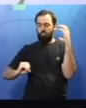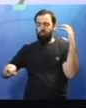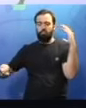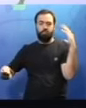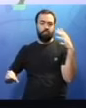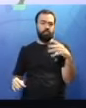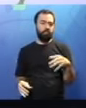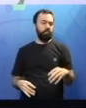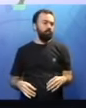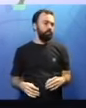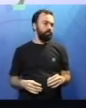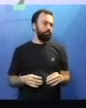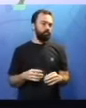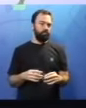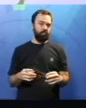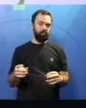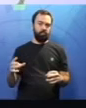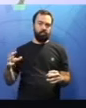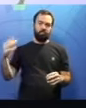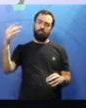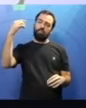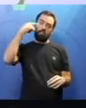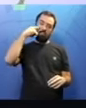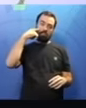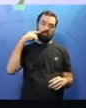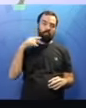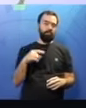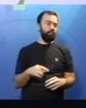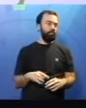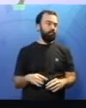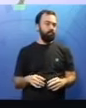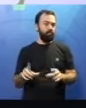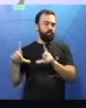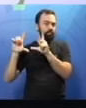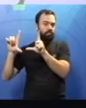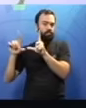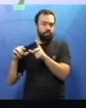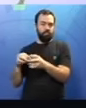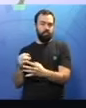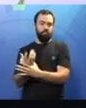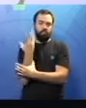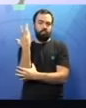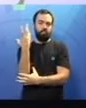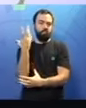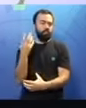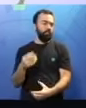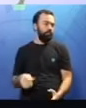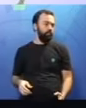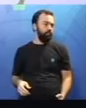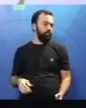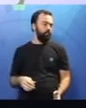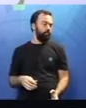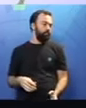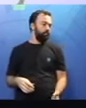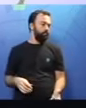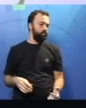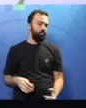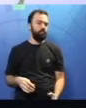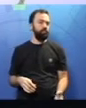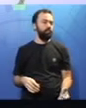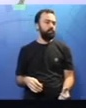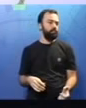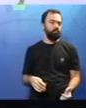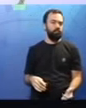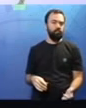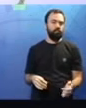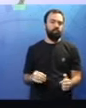olhos para que a imagem seja formada. Para que a imagem seja formada é necessário a luz, né? Então aqui a gente